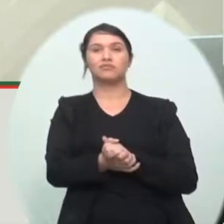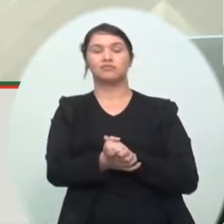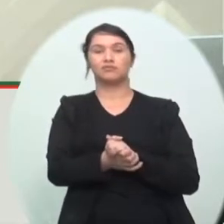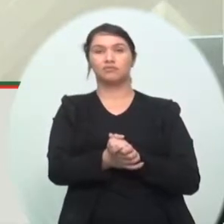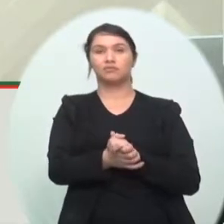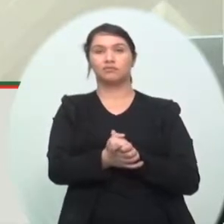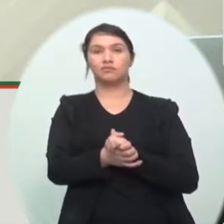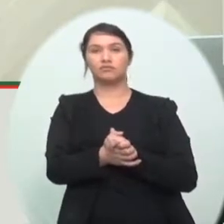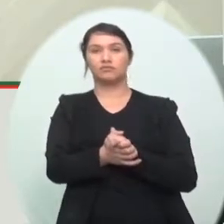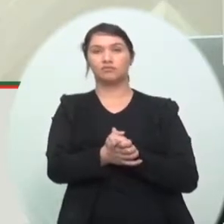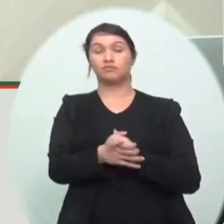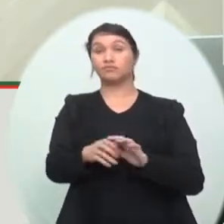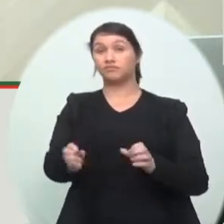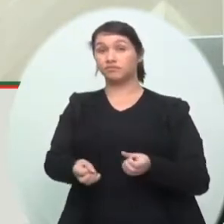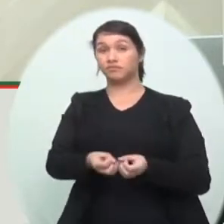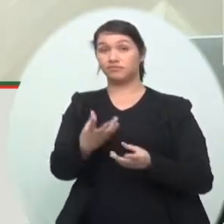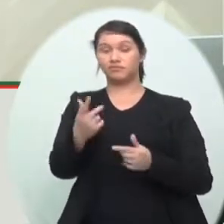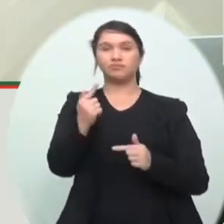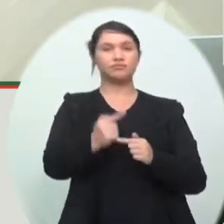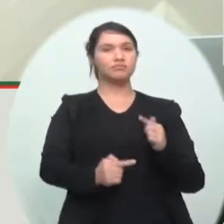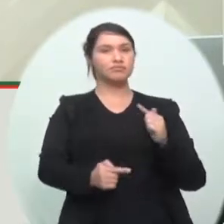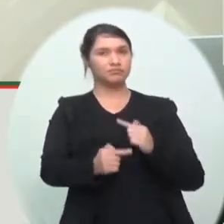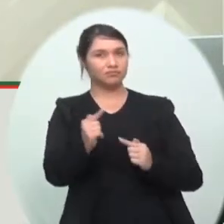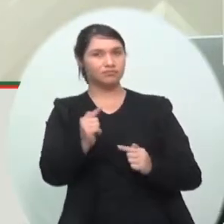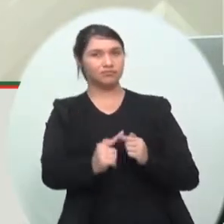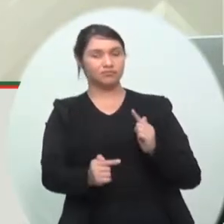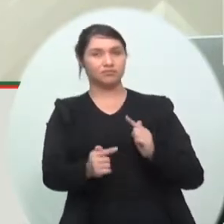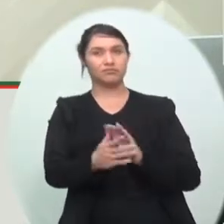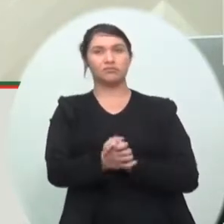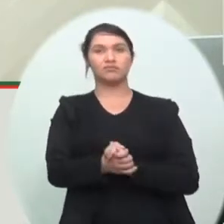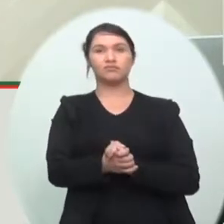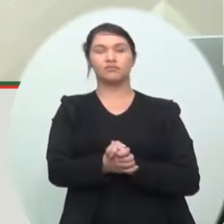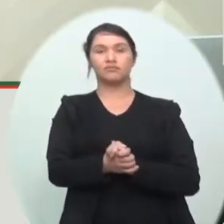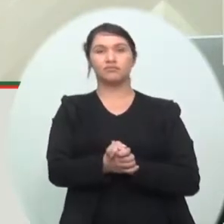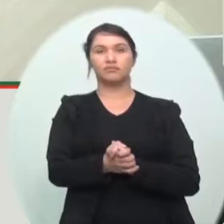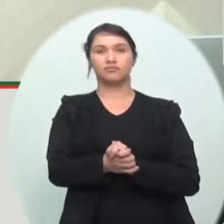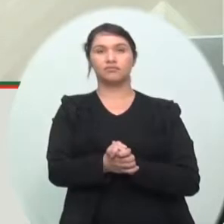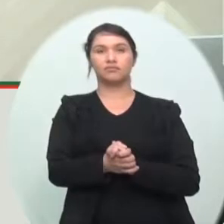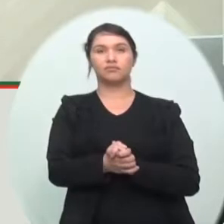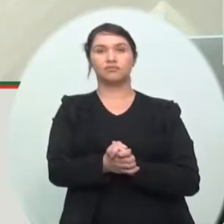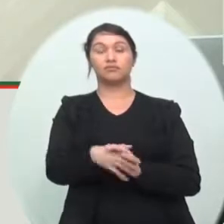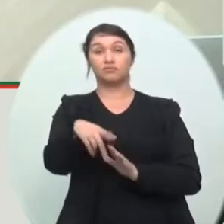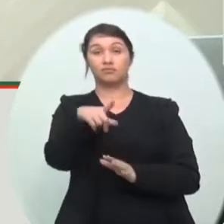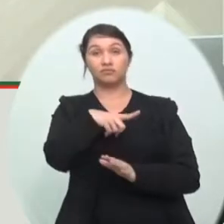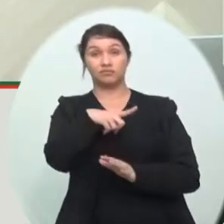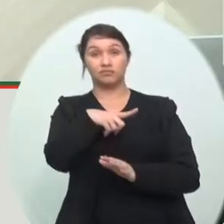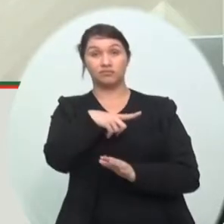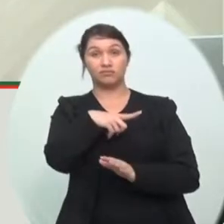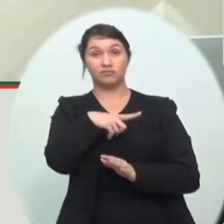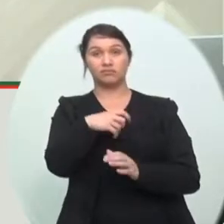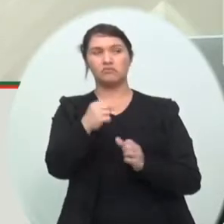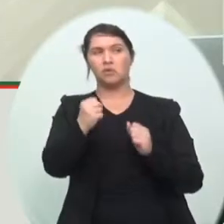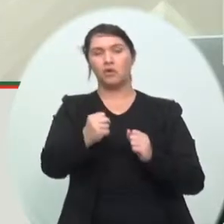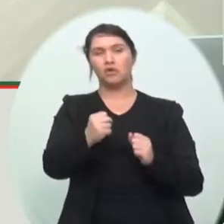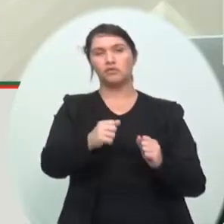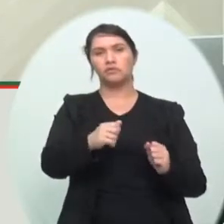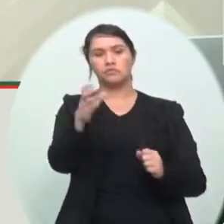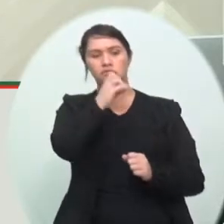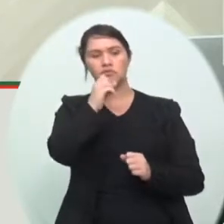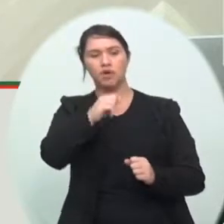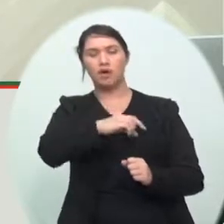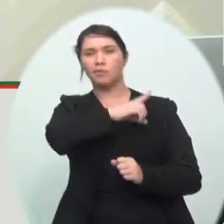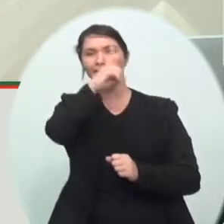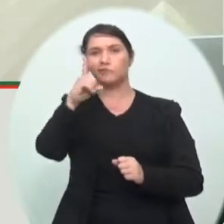um produto, de fato, sendo aplicado ao mundo real, no final desse, pode ser um final de semana, e aí